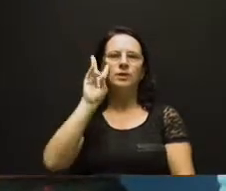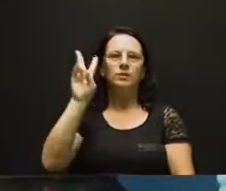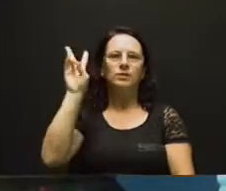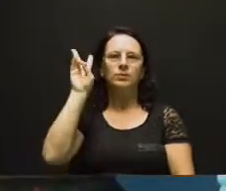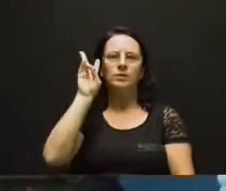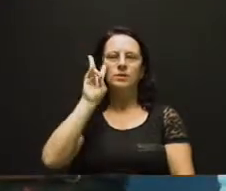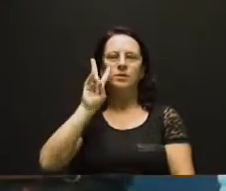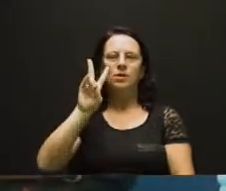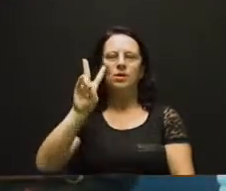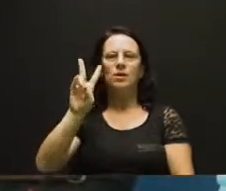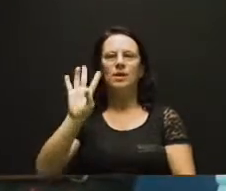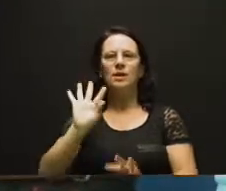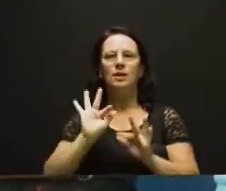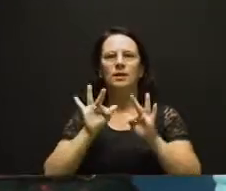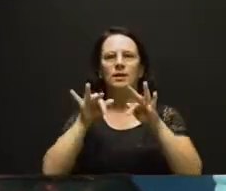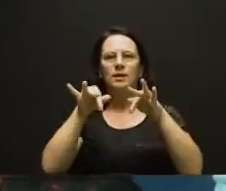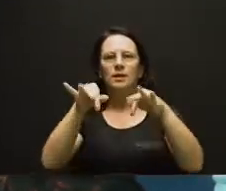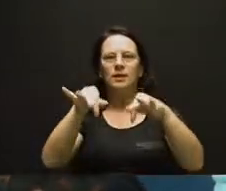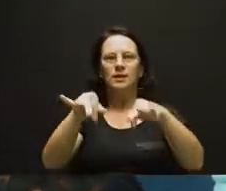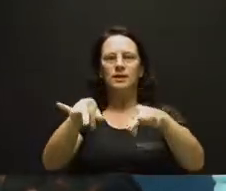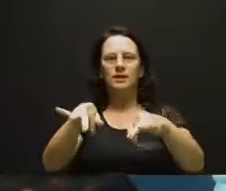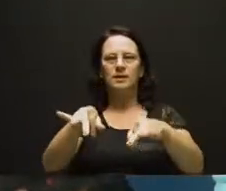a história